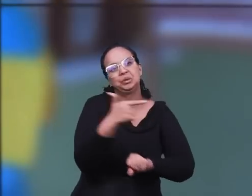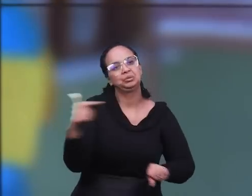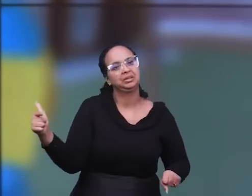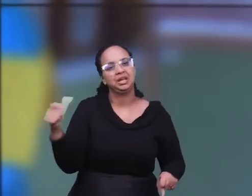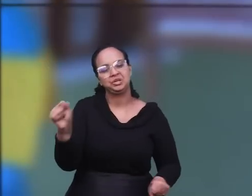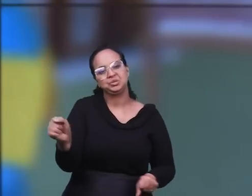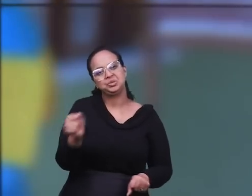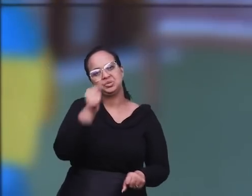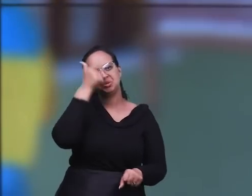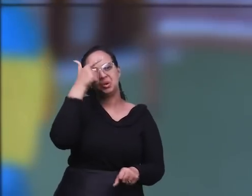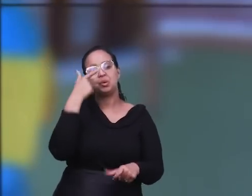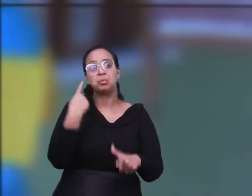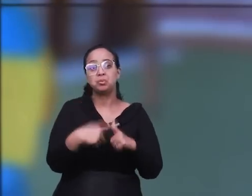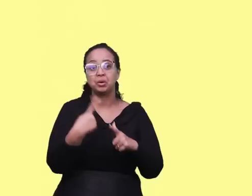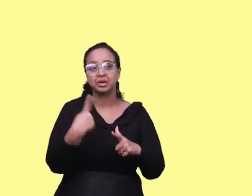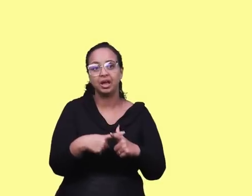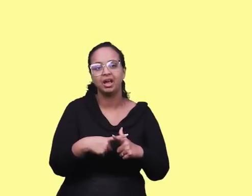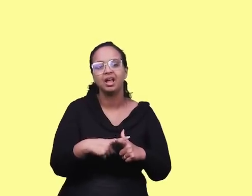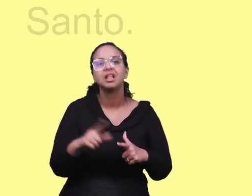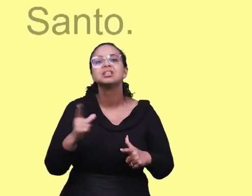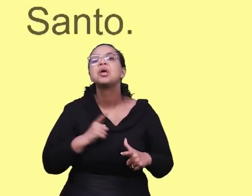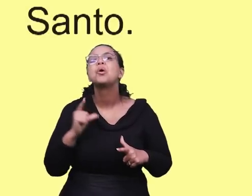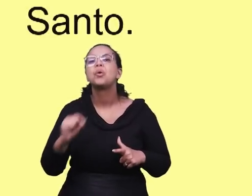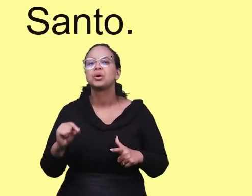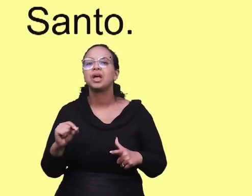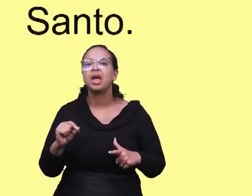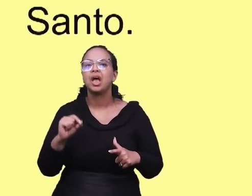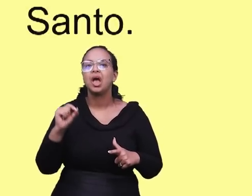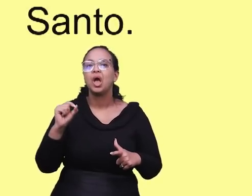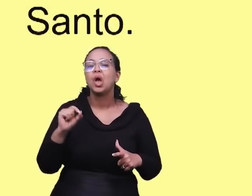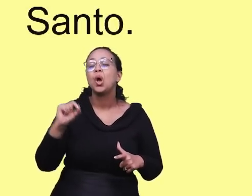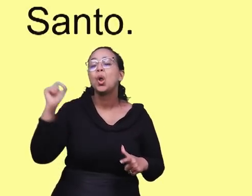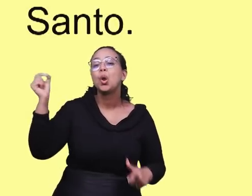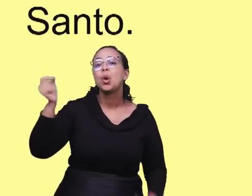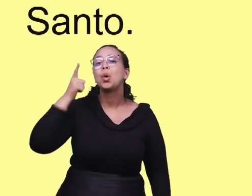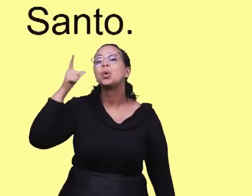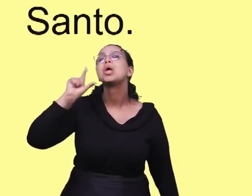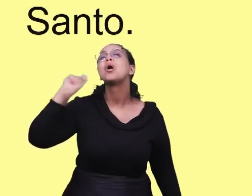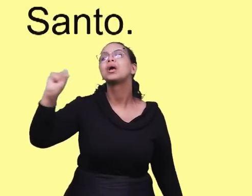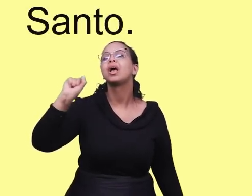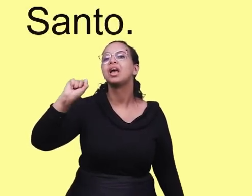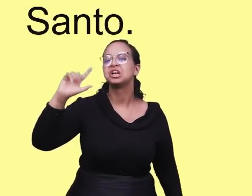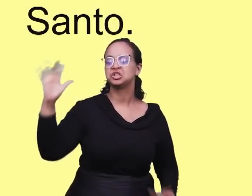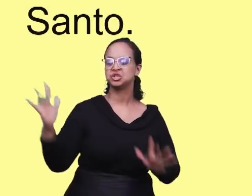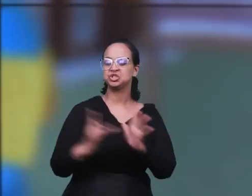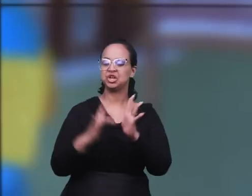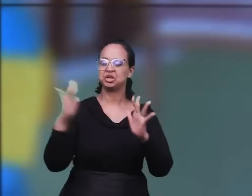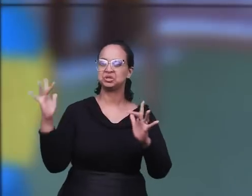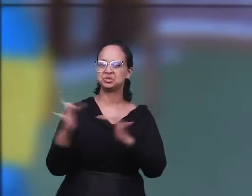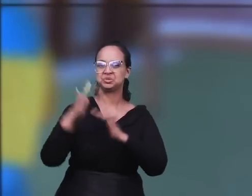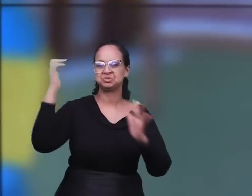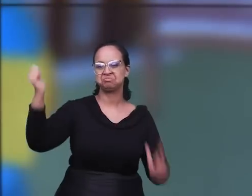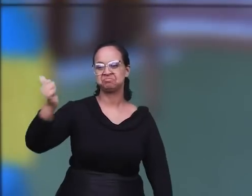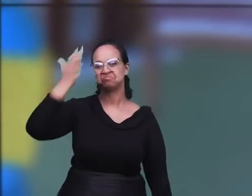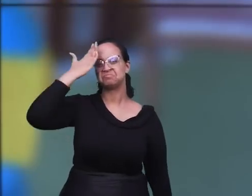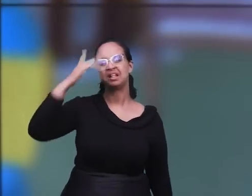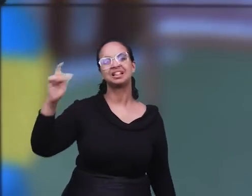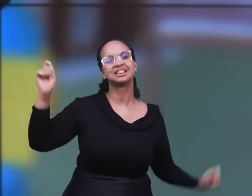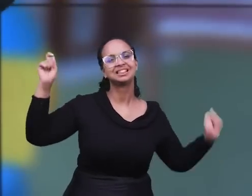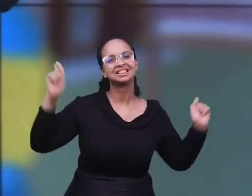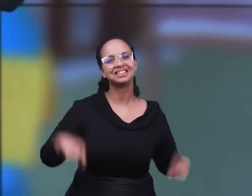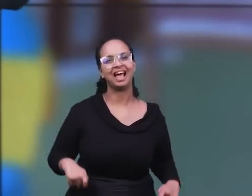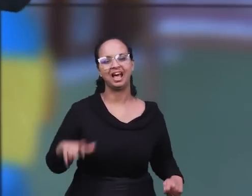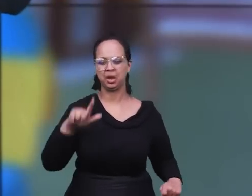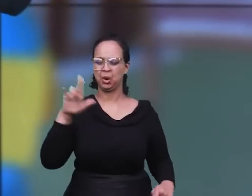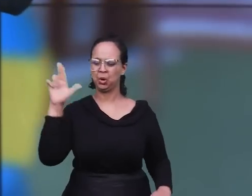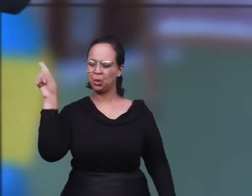é aquele que nos traz luz. E quem é o sol da justiça? É o Senhor Jesus. Só Ele pode trazer